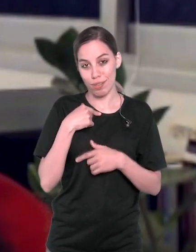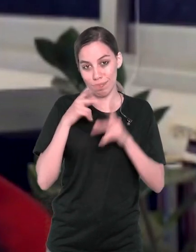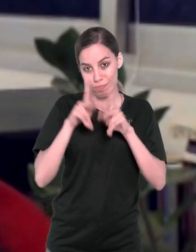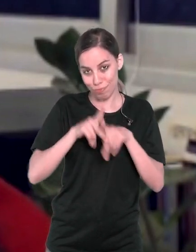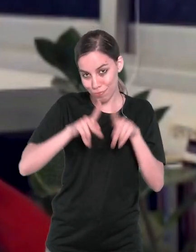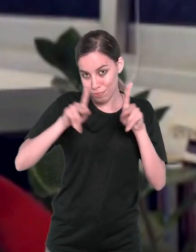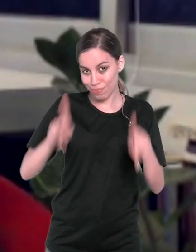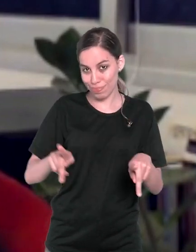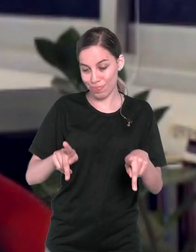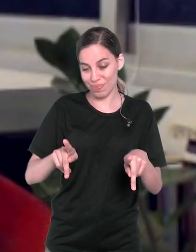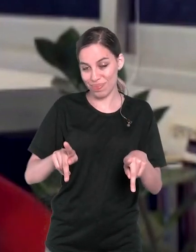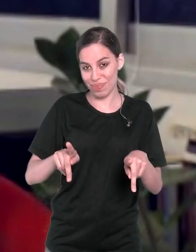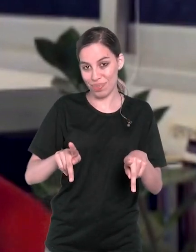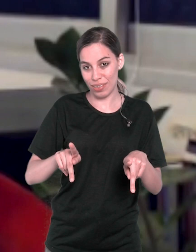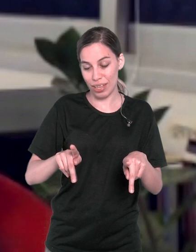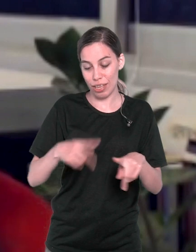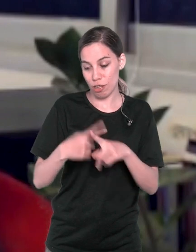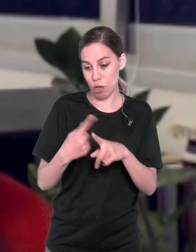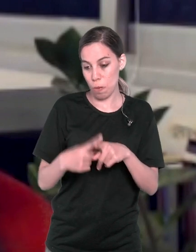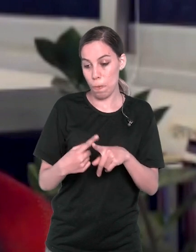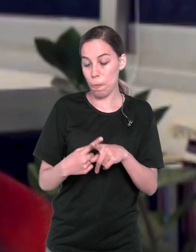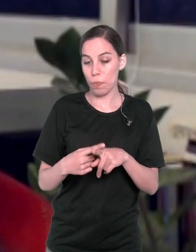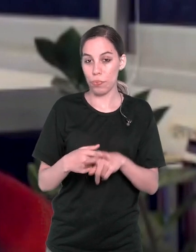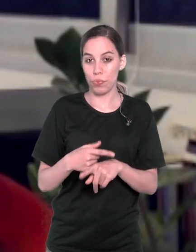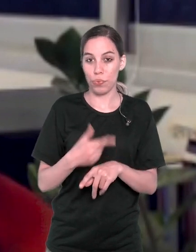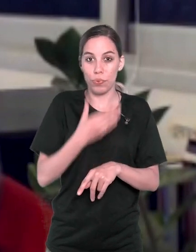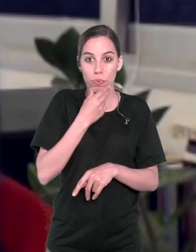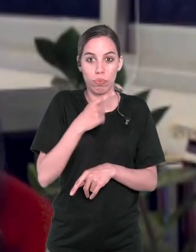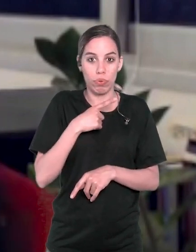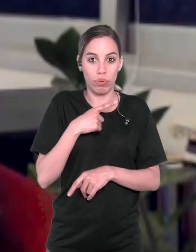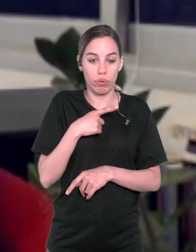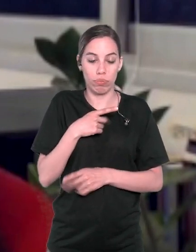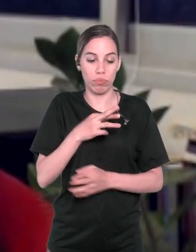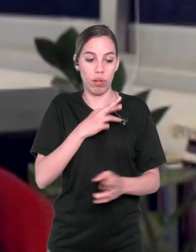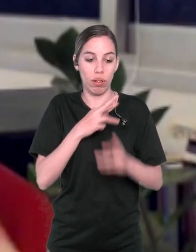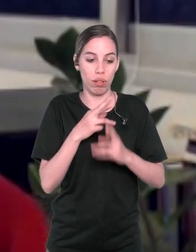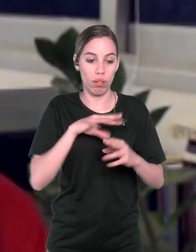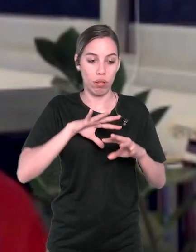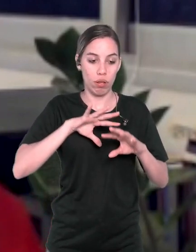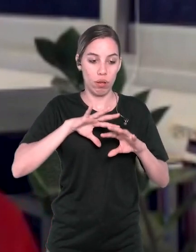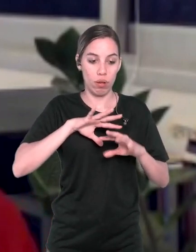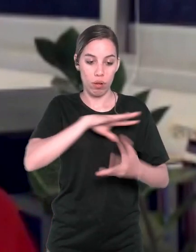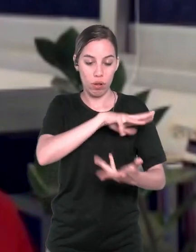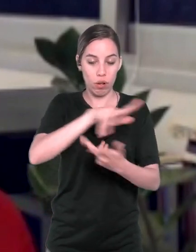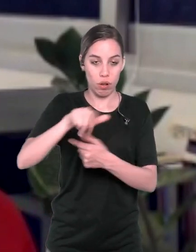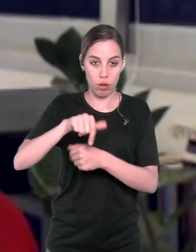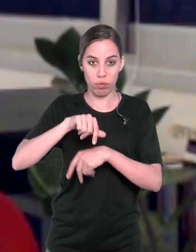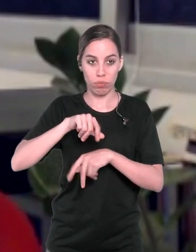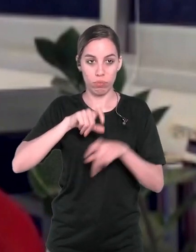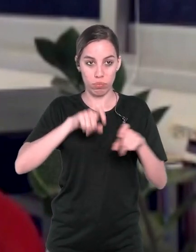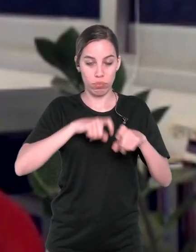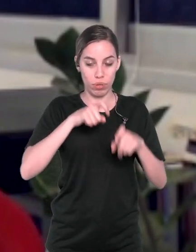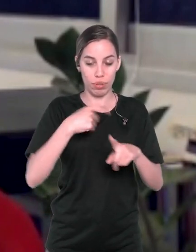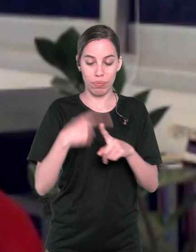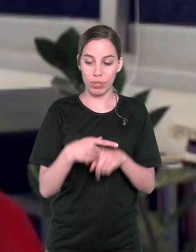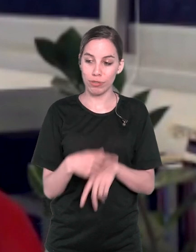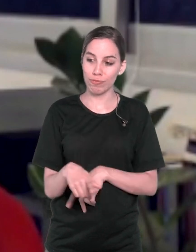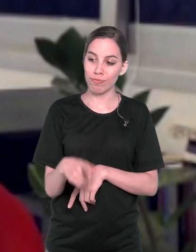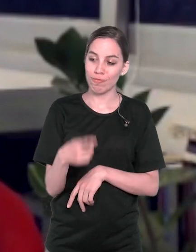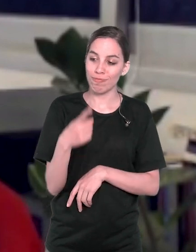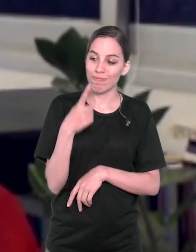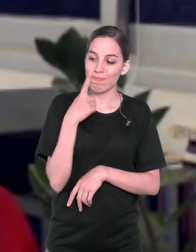e a relação dele com o mundo rural, né, me toca demais, pelo fato de eu ter tido também essa